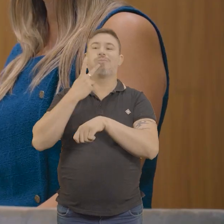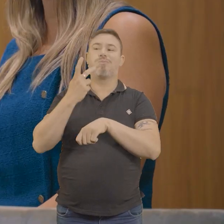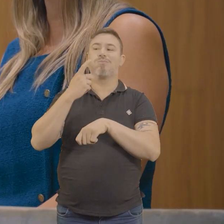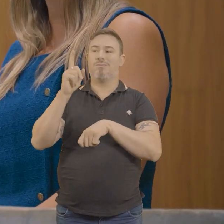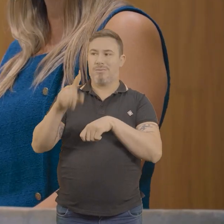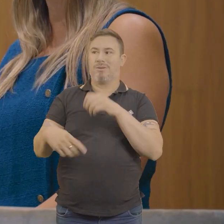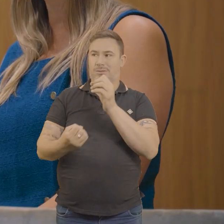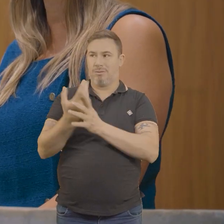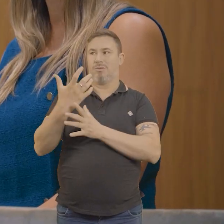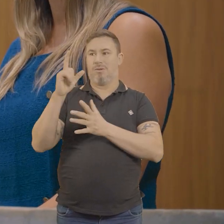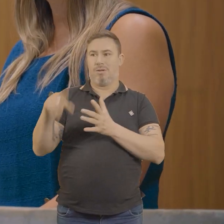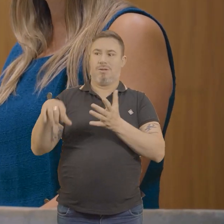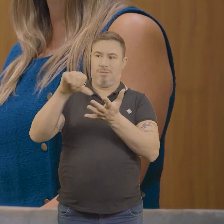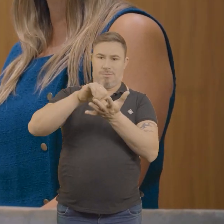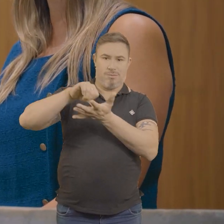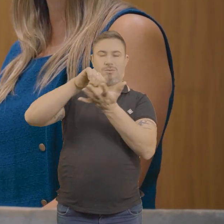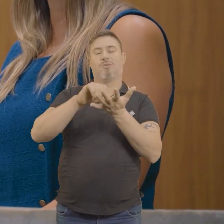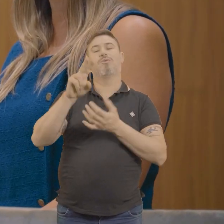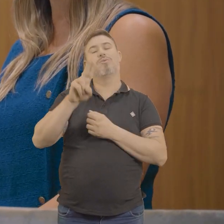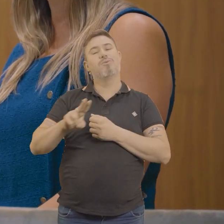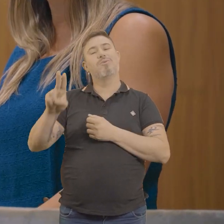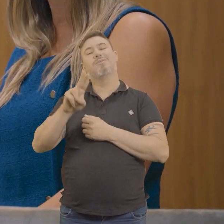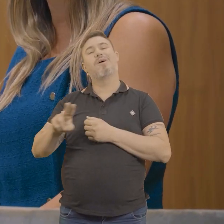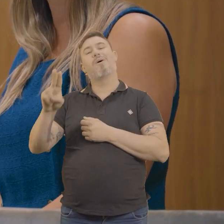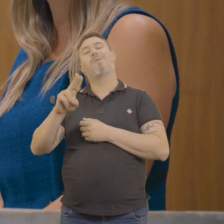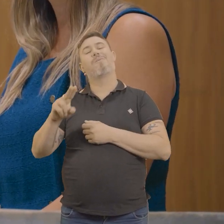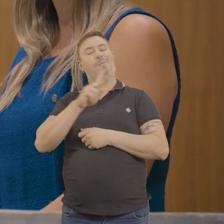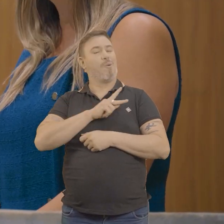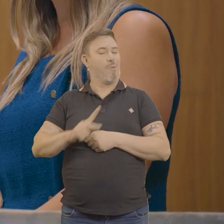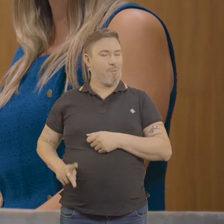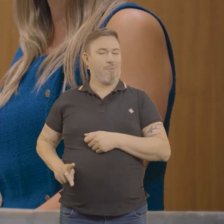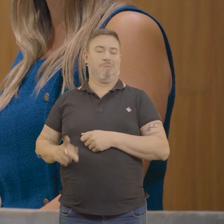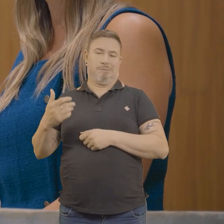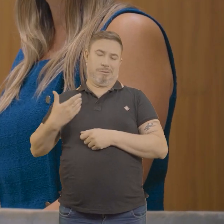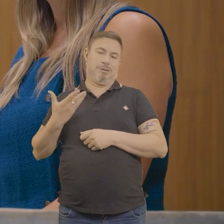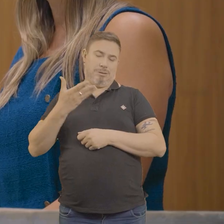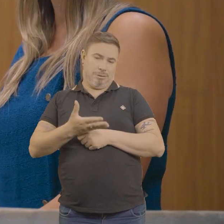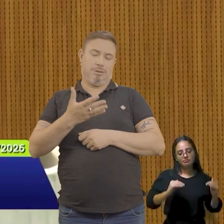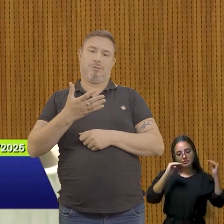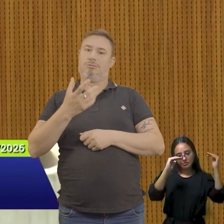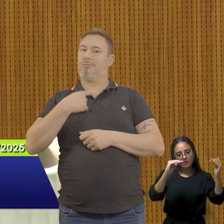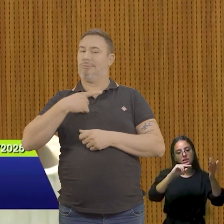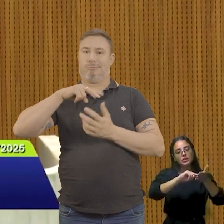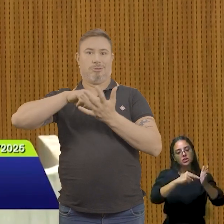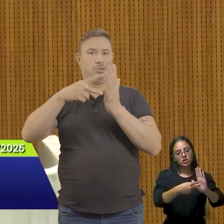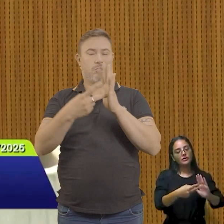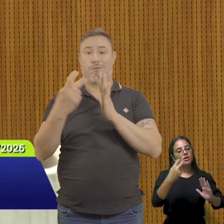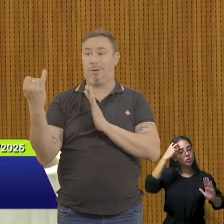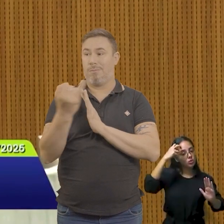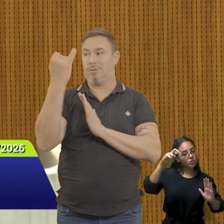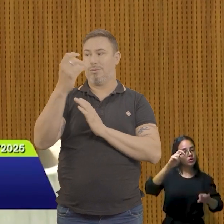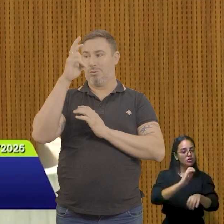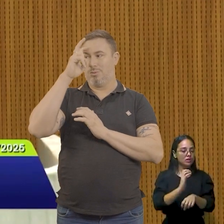reconhecido, né, como um equipamento de utilidade pública, de relevada e destacada significância cultural